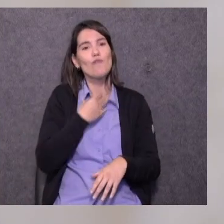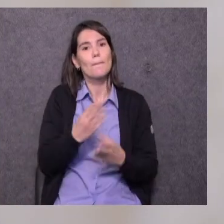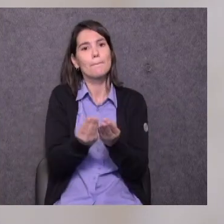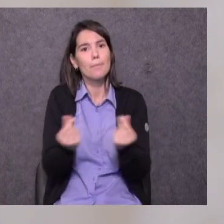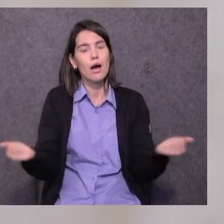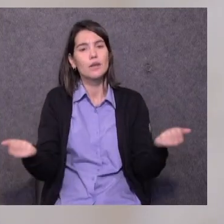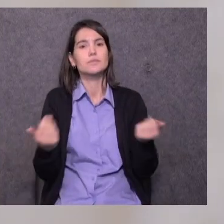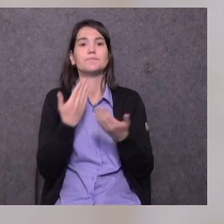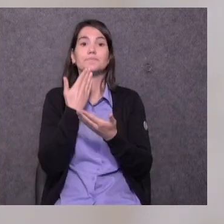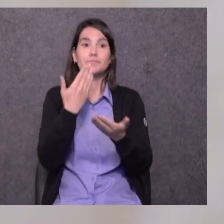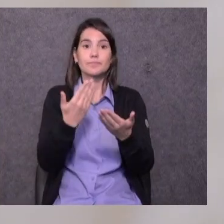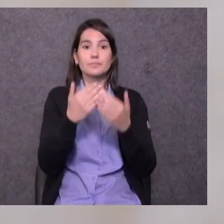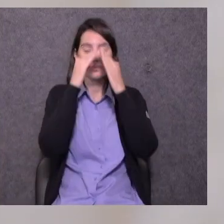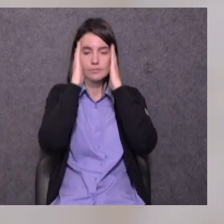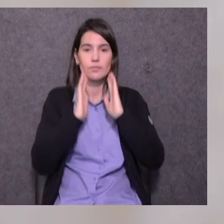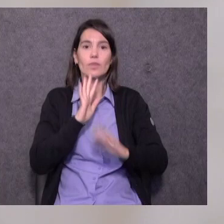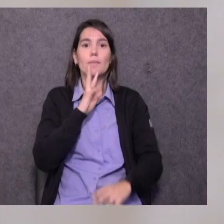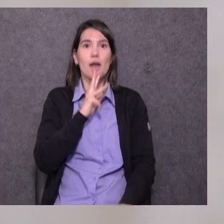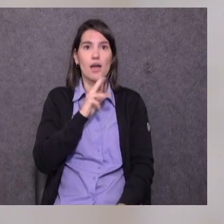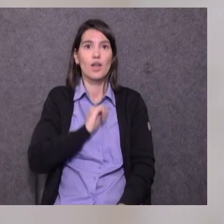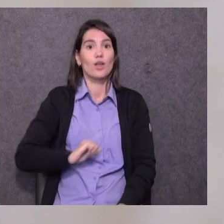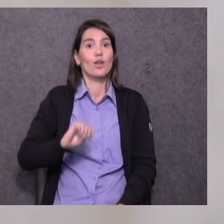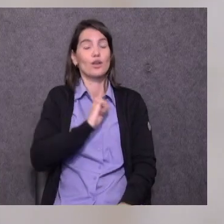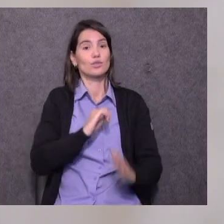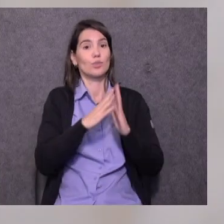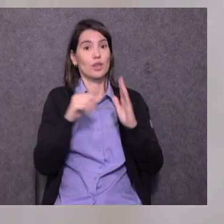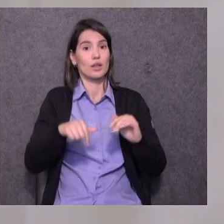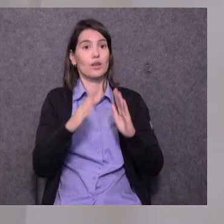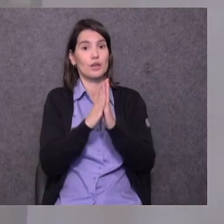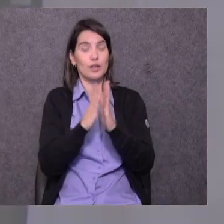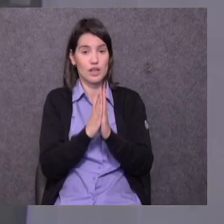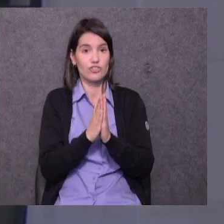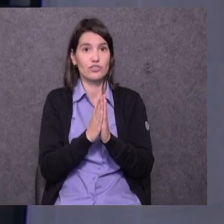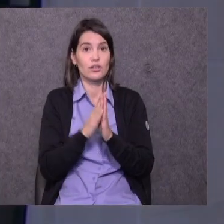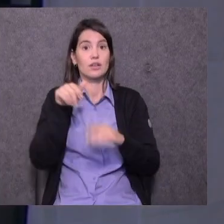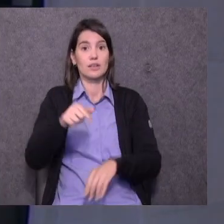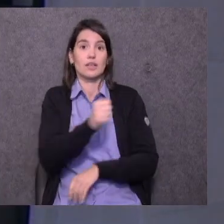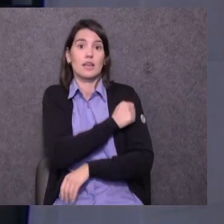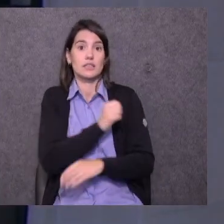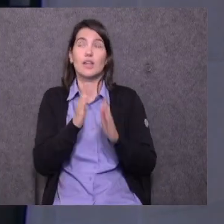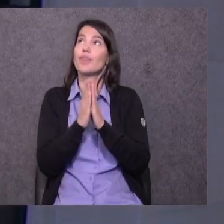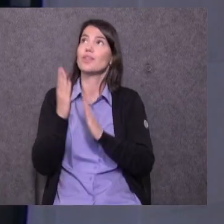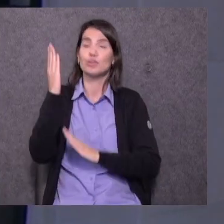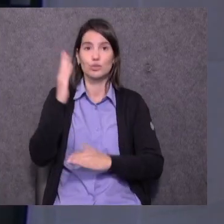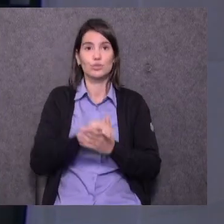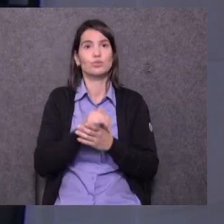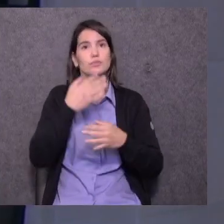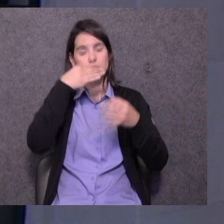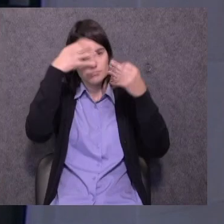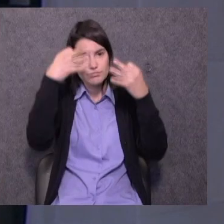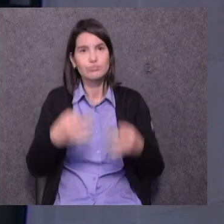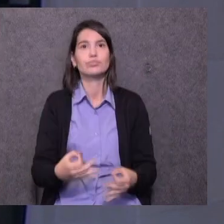nossa Mãe e modelo da Igreja, que esta nossa casa, esta casa de Deus, seja verdadeiramente